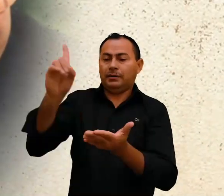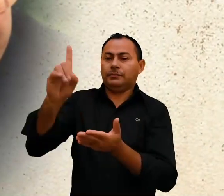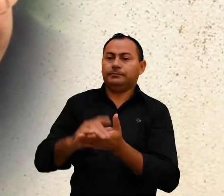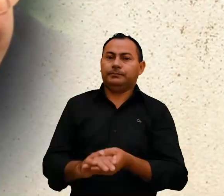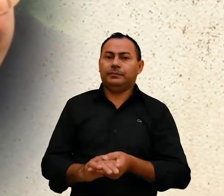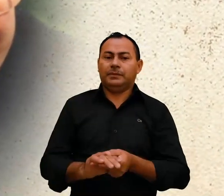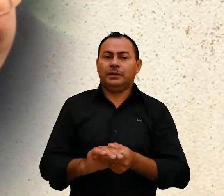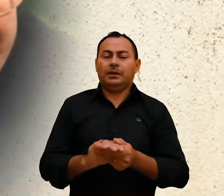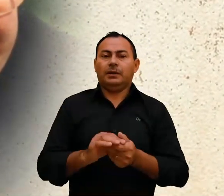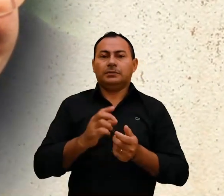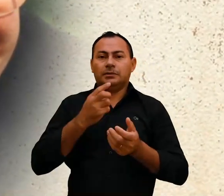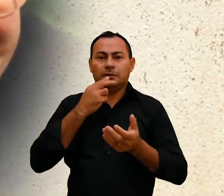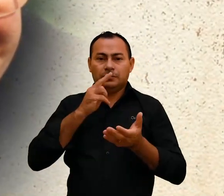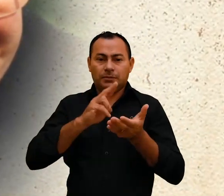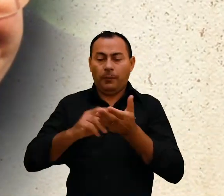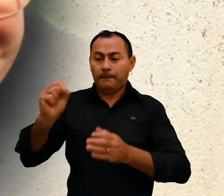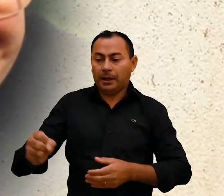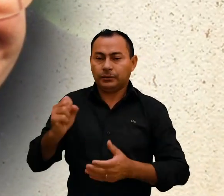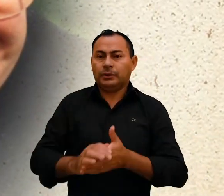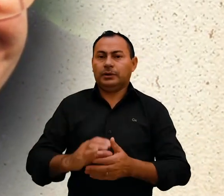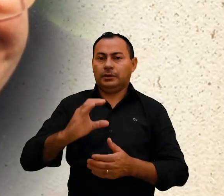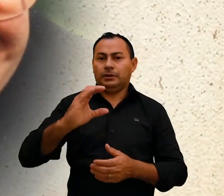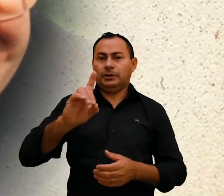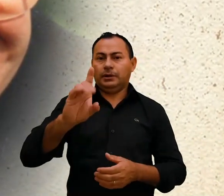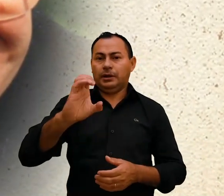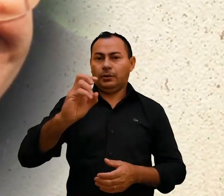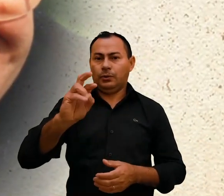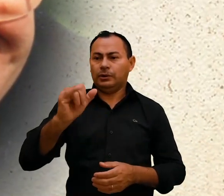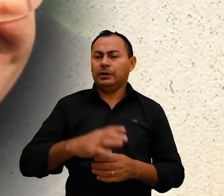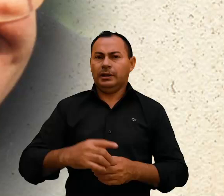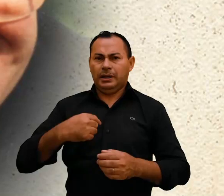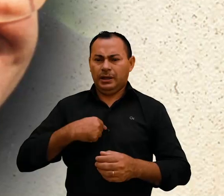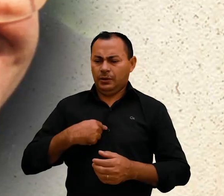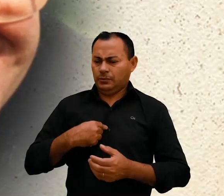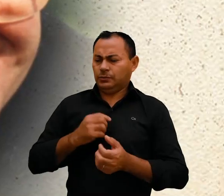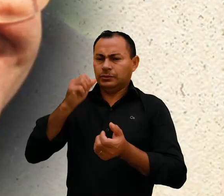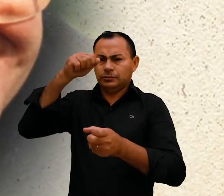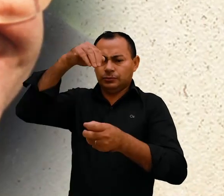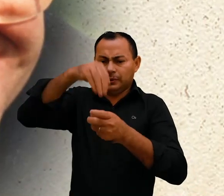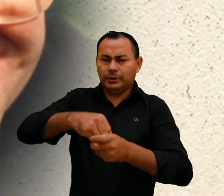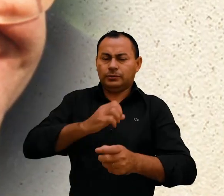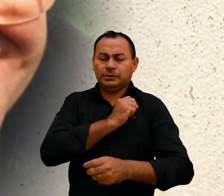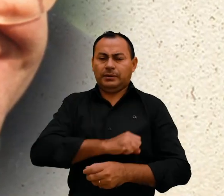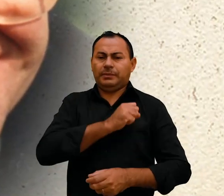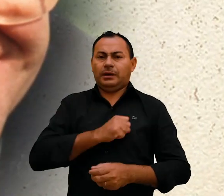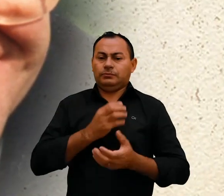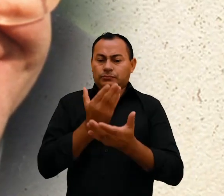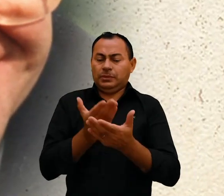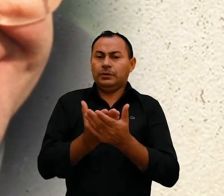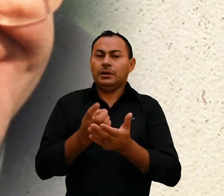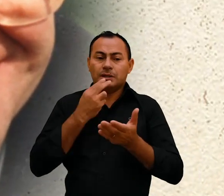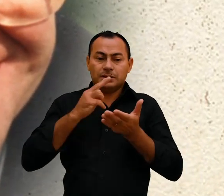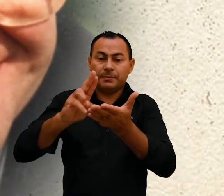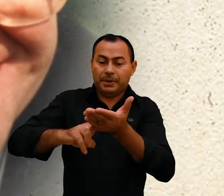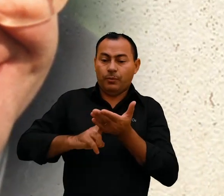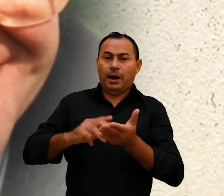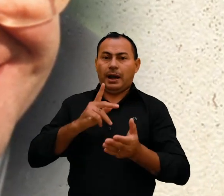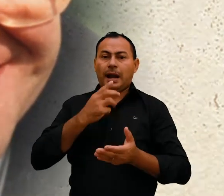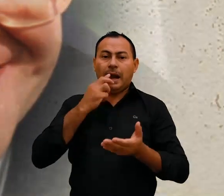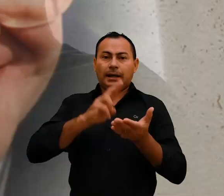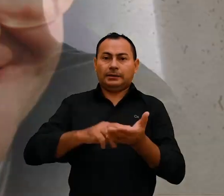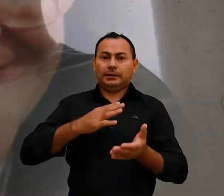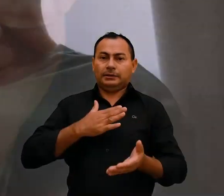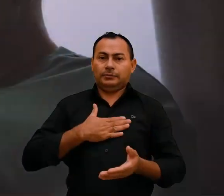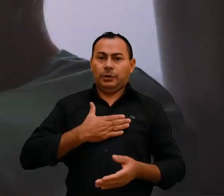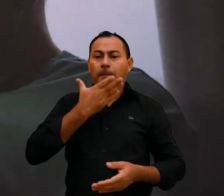a se inscreve eu passou de curta quando estava no seminário lutando com meus estudos eu recebi uma carta do meu